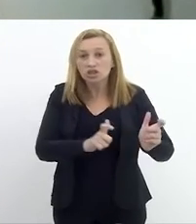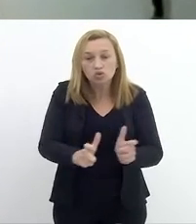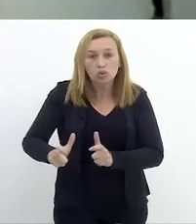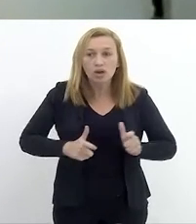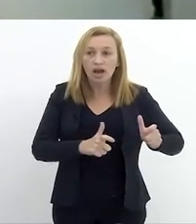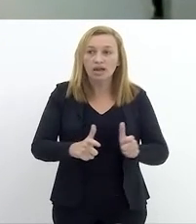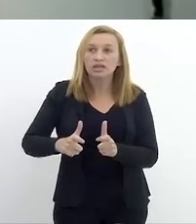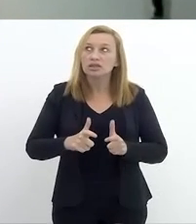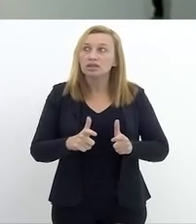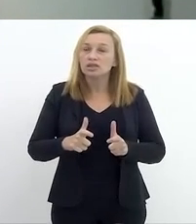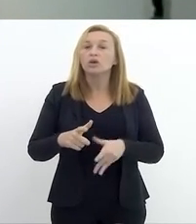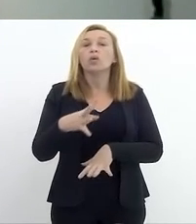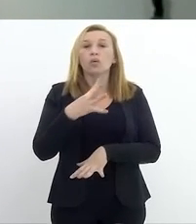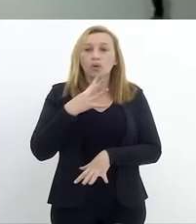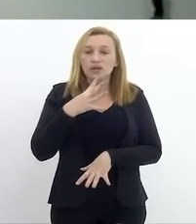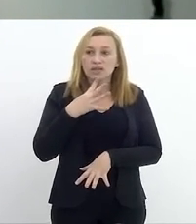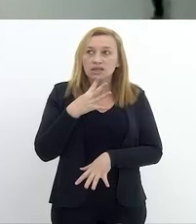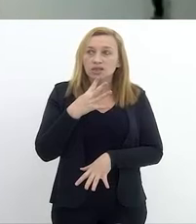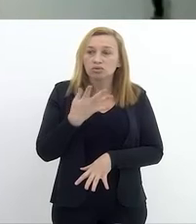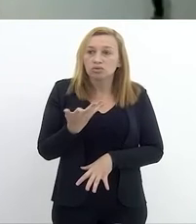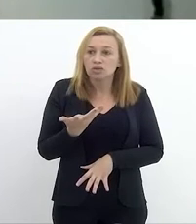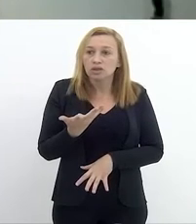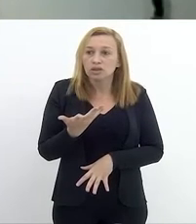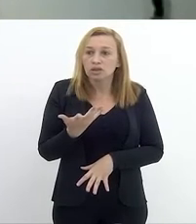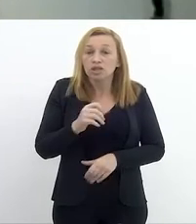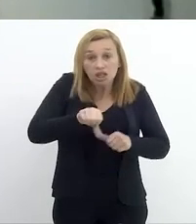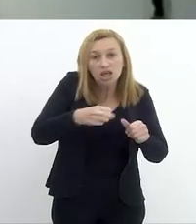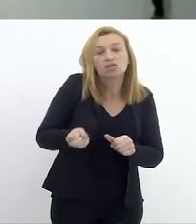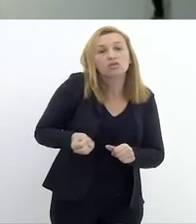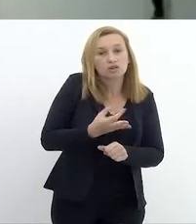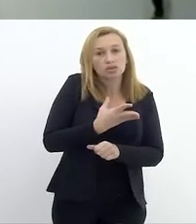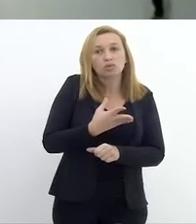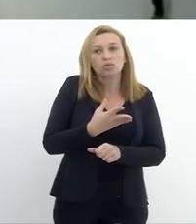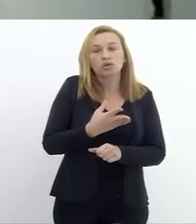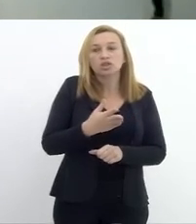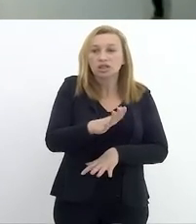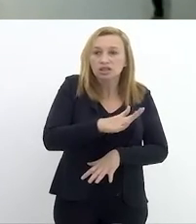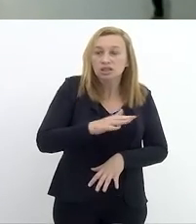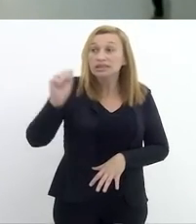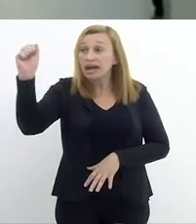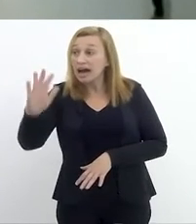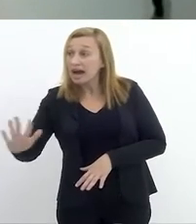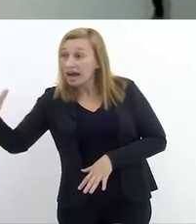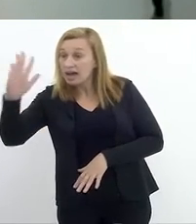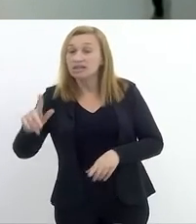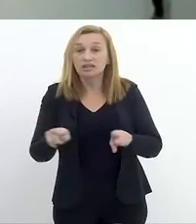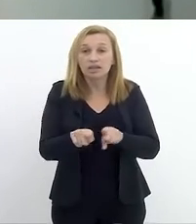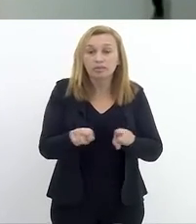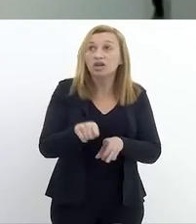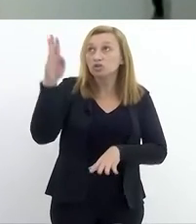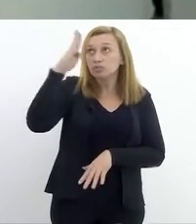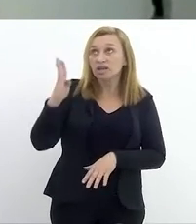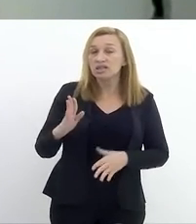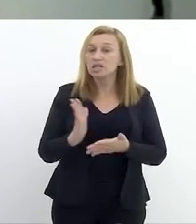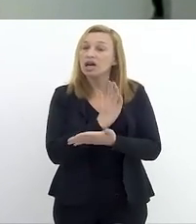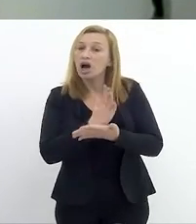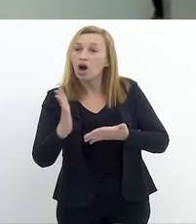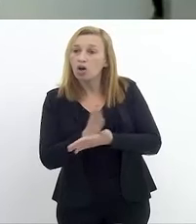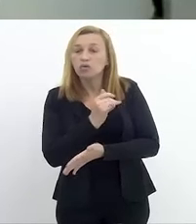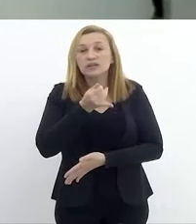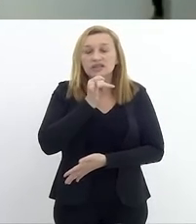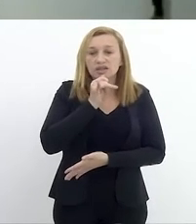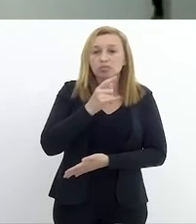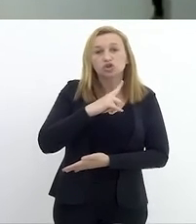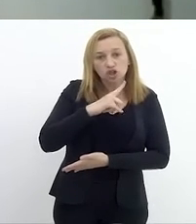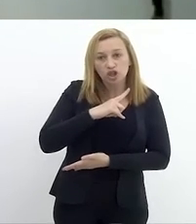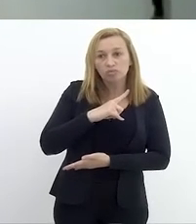reconhecidamente inovadores. Na Ásia, a mesma coisa. No Brasil, nós temos alguns exemplos espetaculares, né? Santa